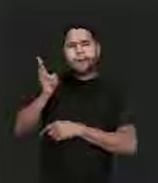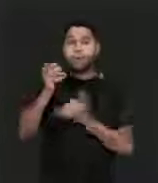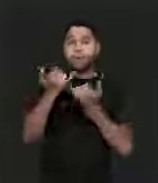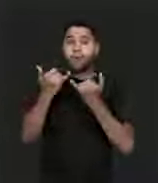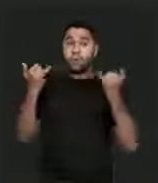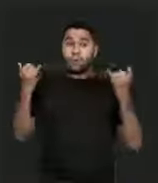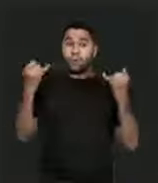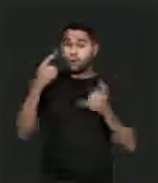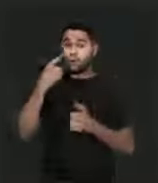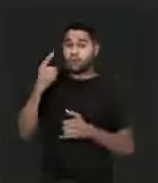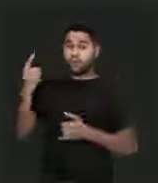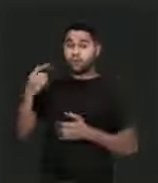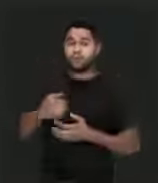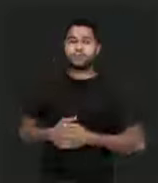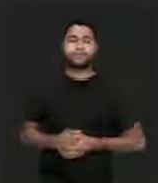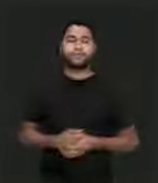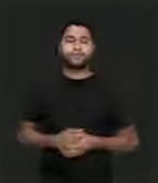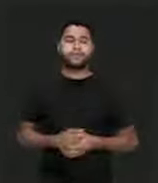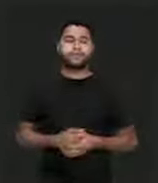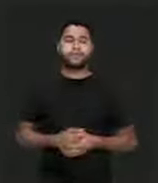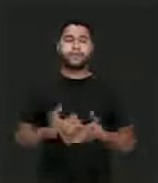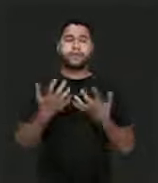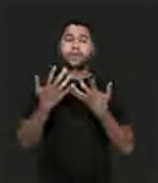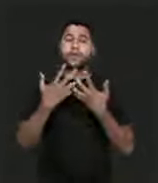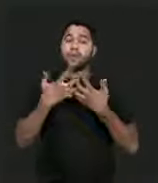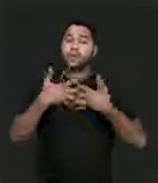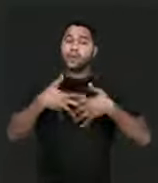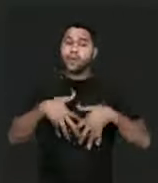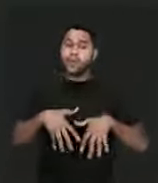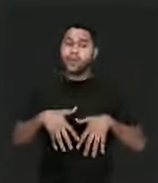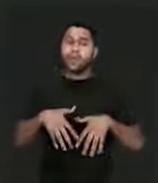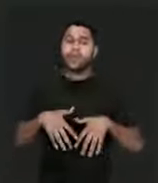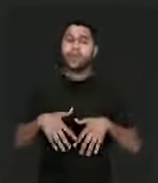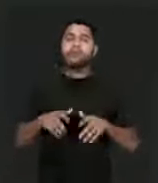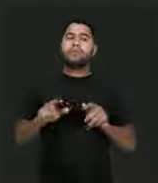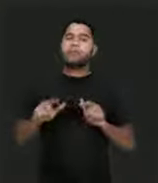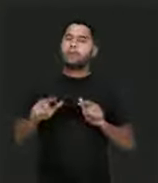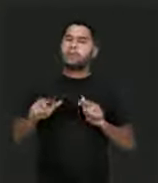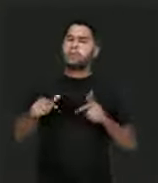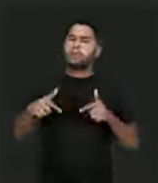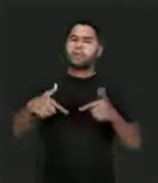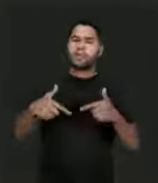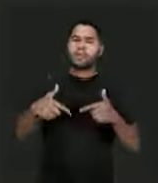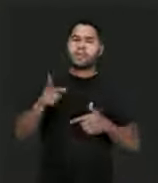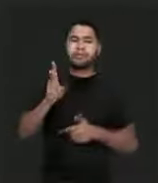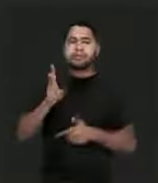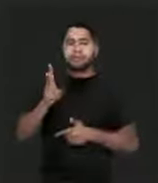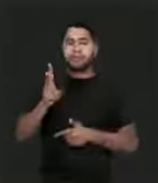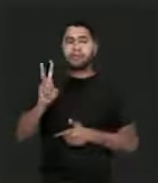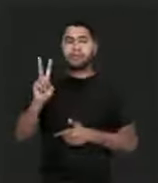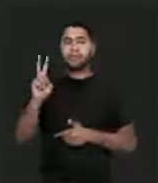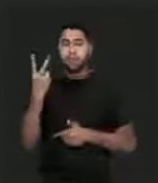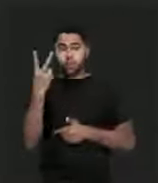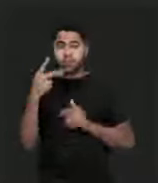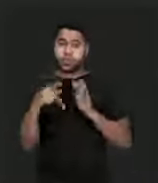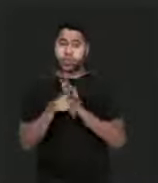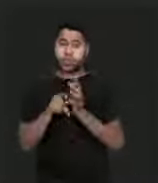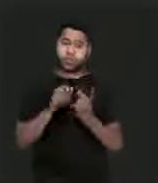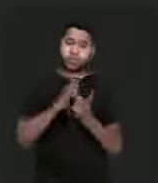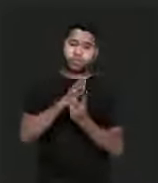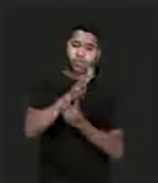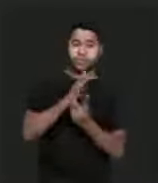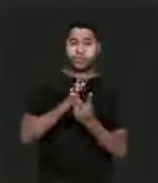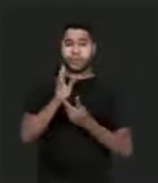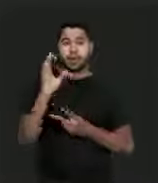Então, veja, a máquina térmica opera sempre entre duas fontes de calor e